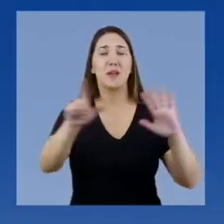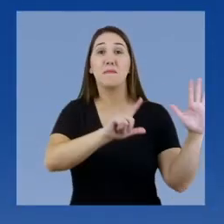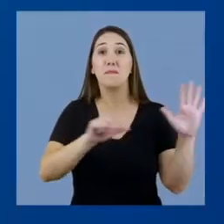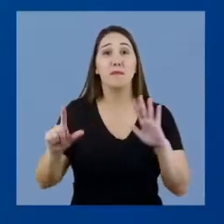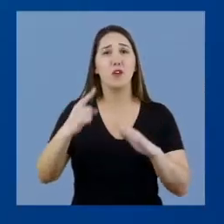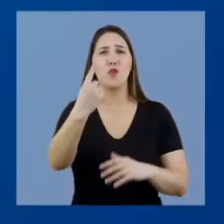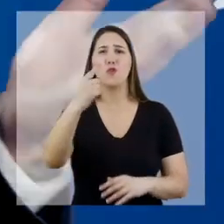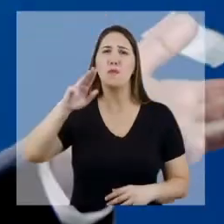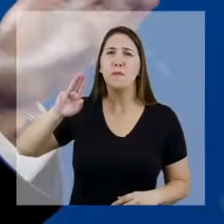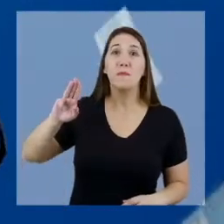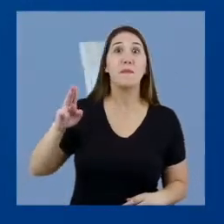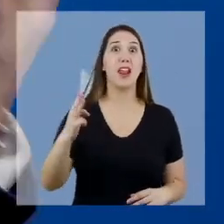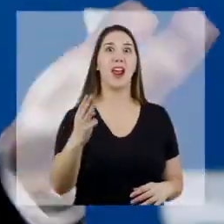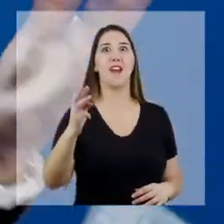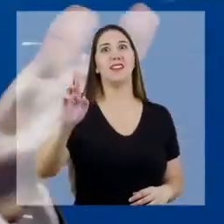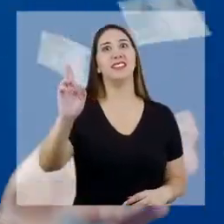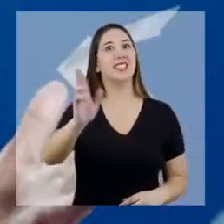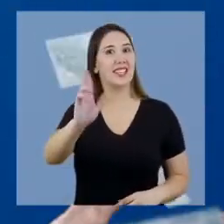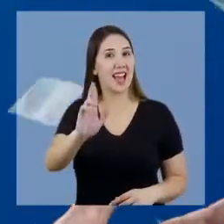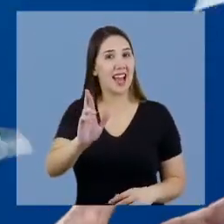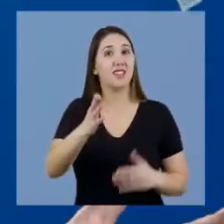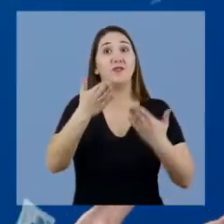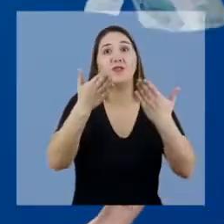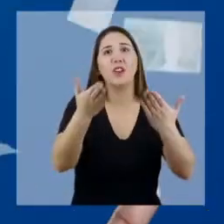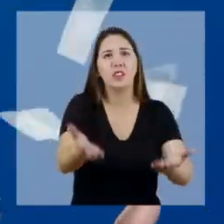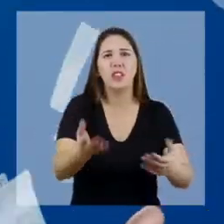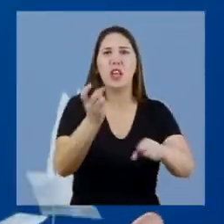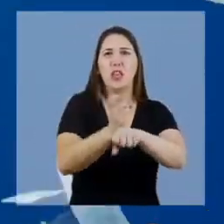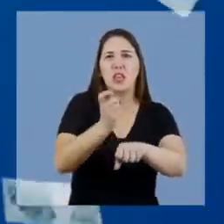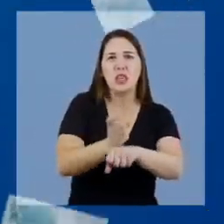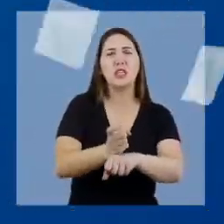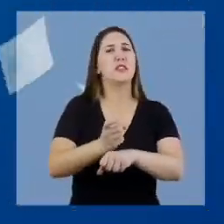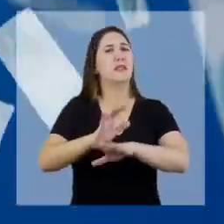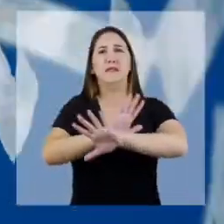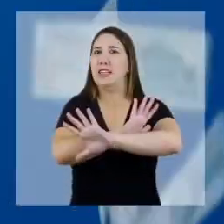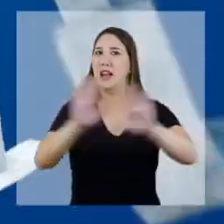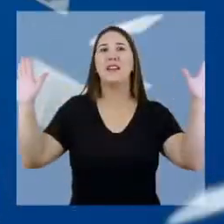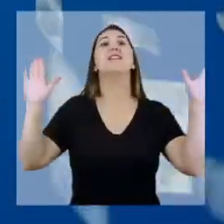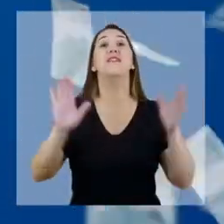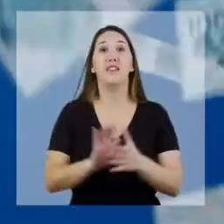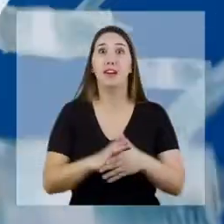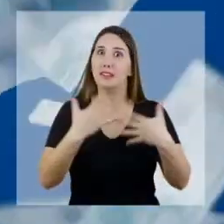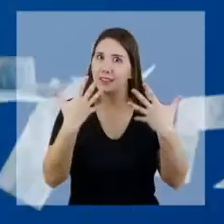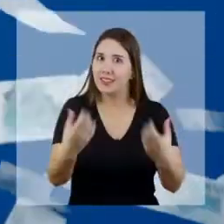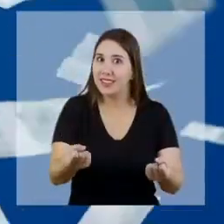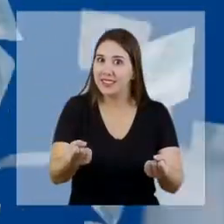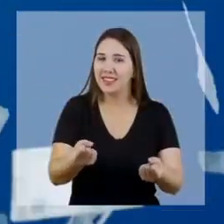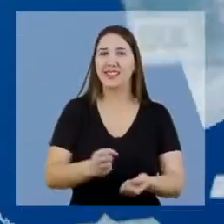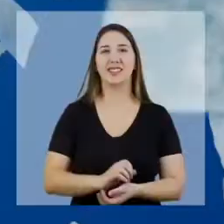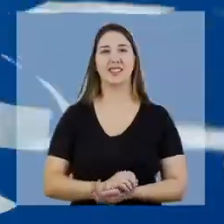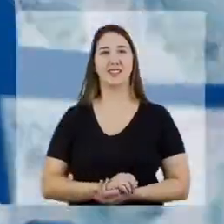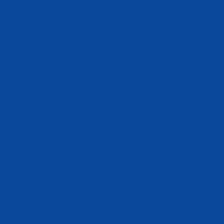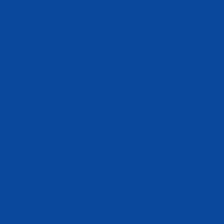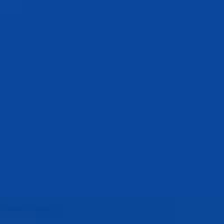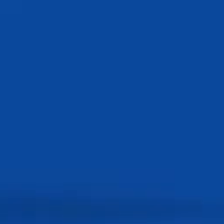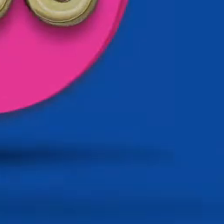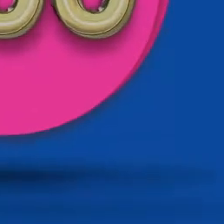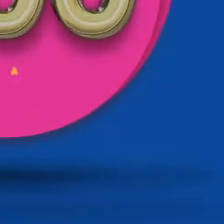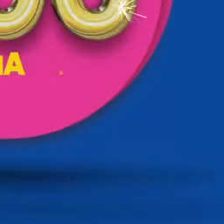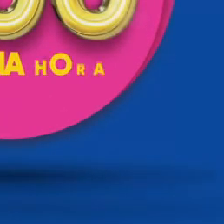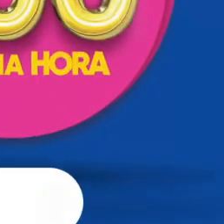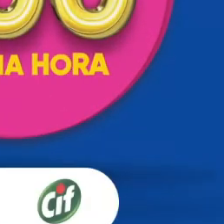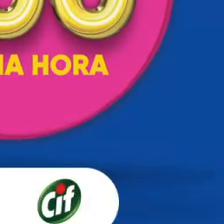por semana. E R$1 milhão pra você nunca mais fazer conta. E aí, posso contar com você?